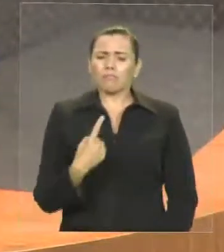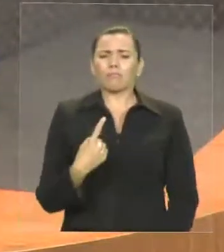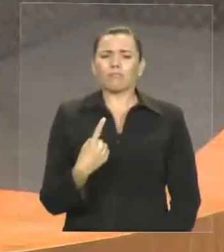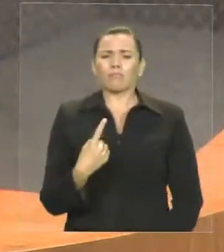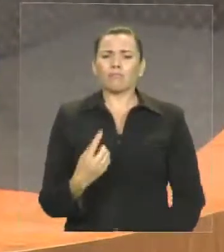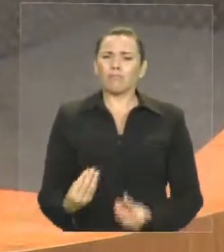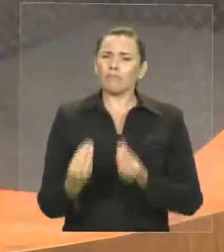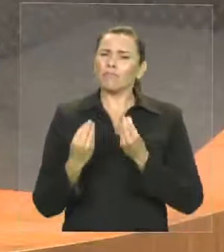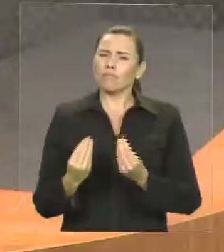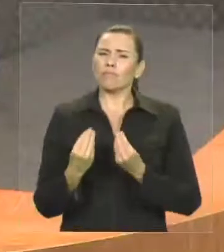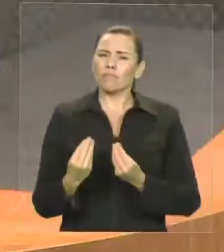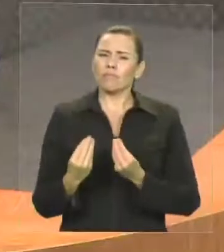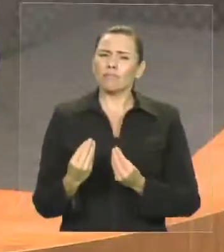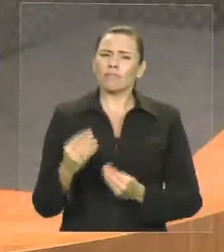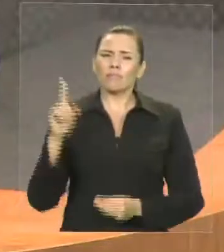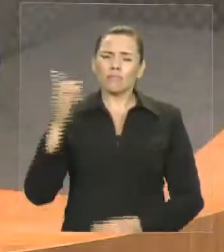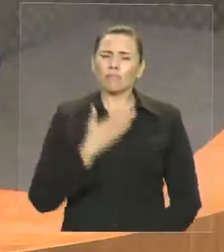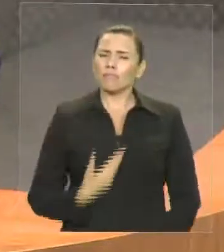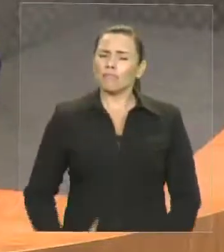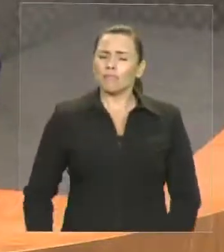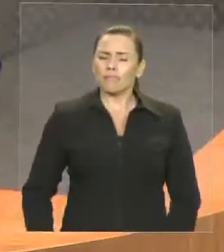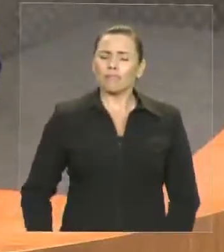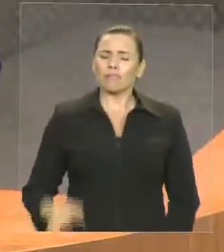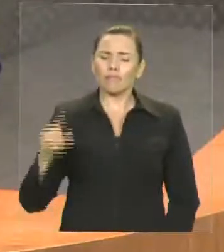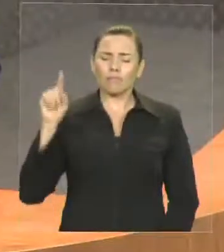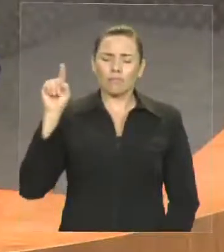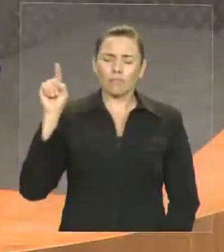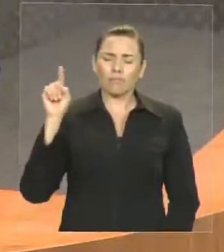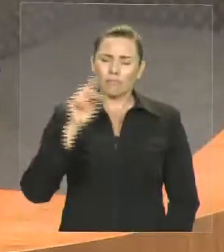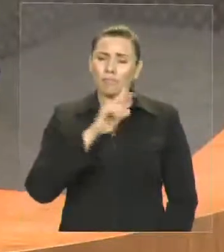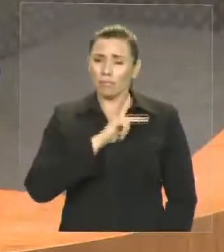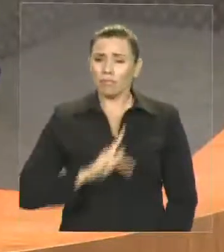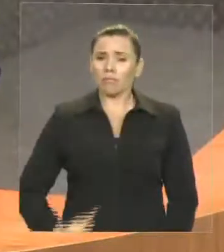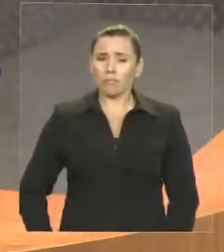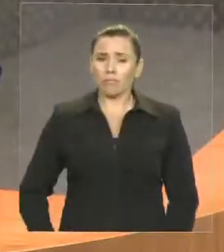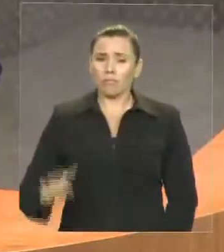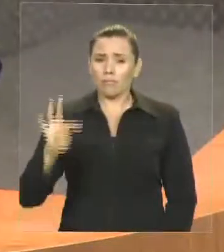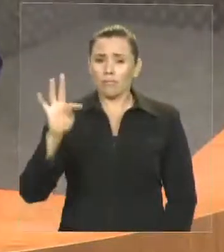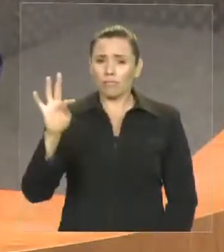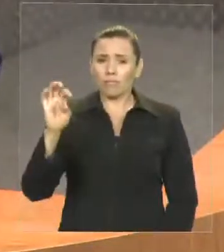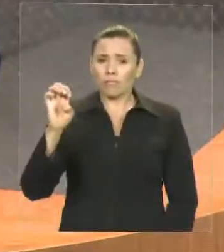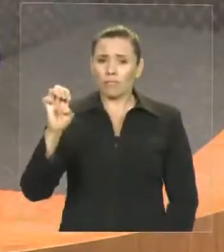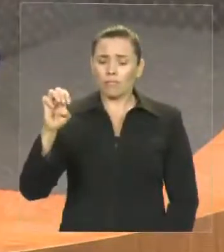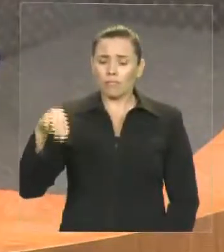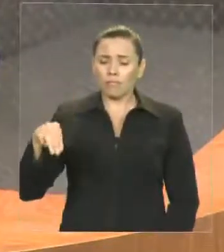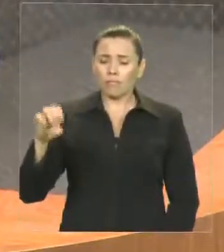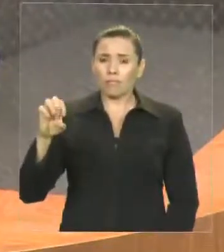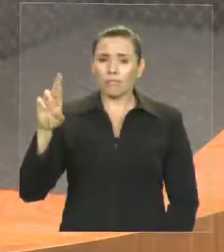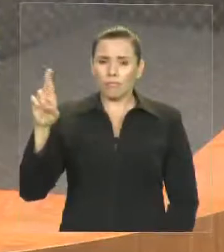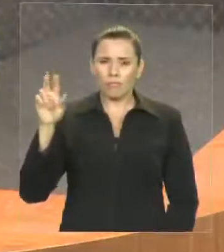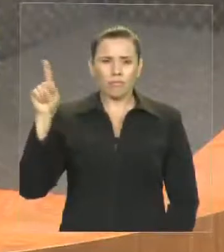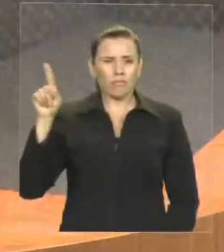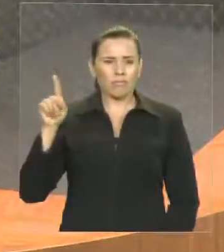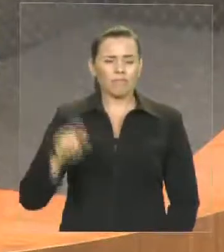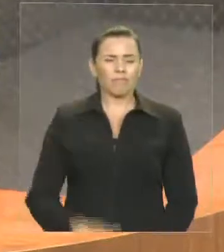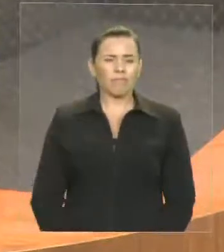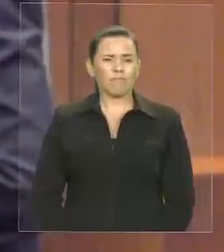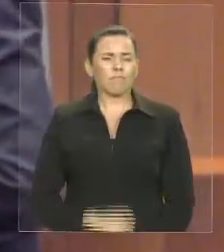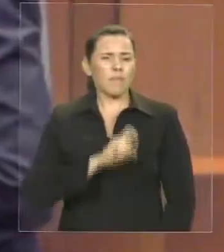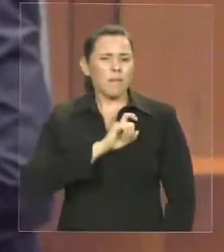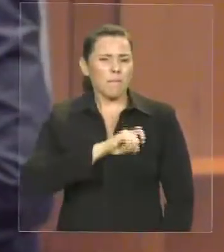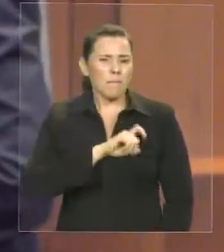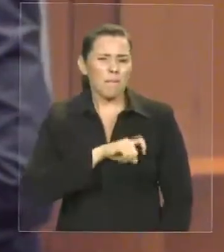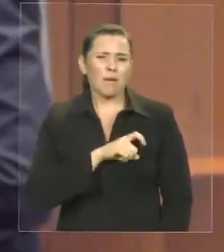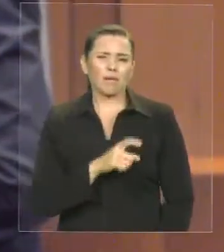do governo Temer de cada dia puxar mais uma maldade do seu infinito saco de maldades.